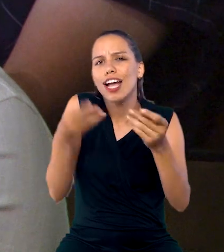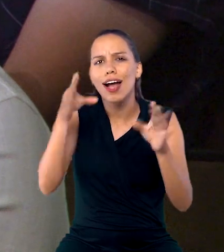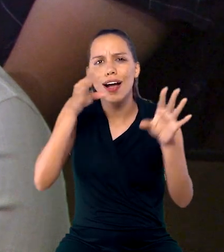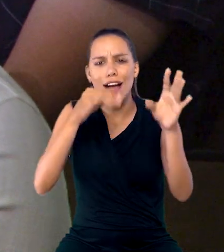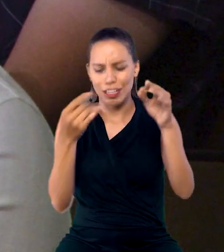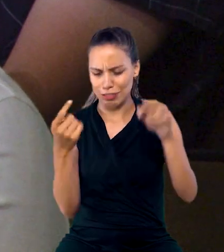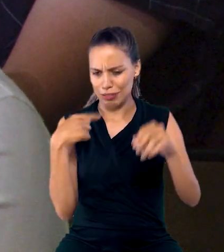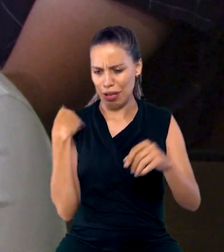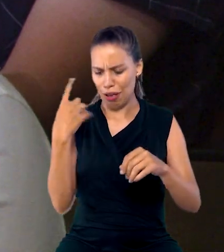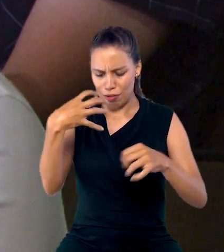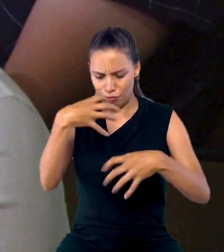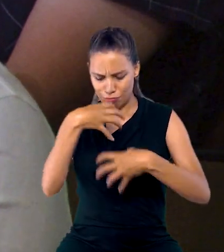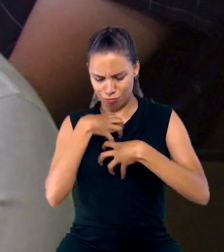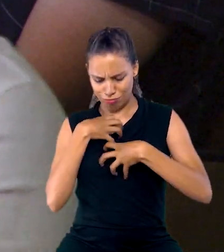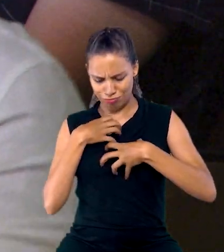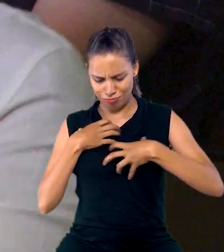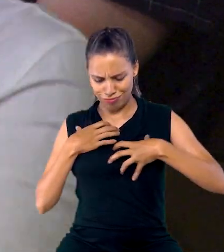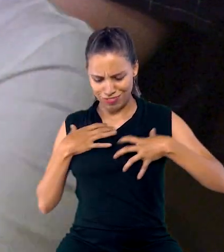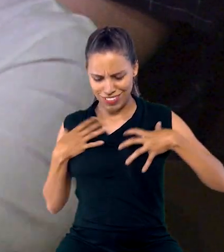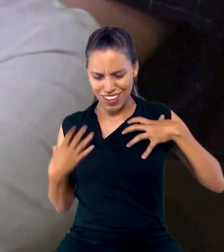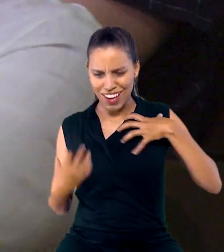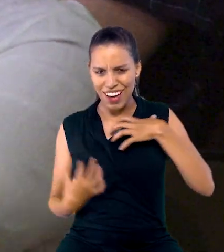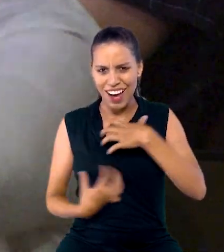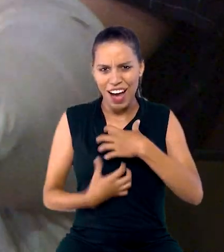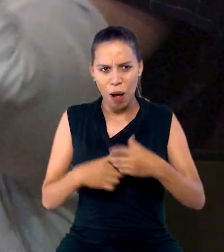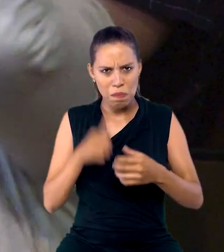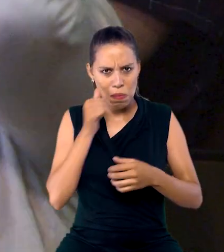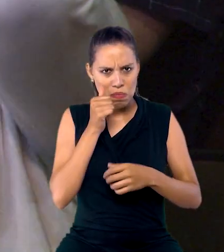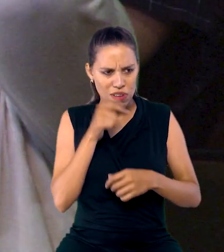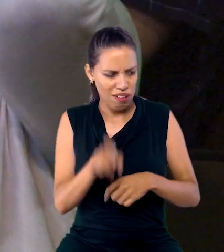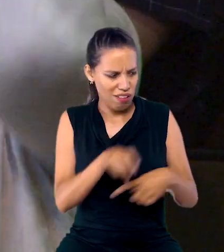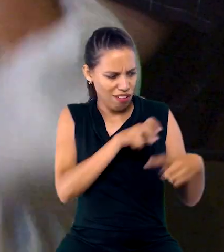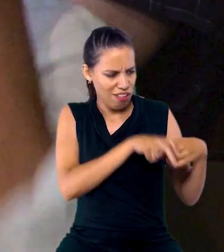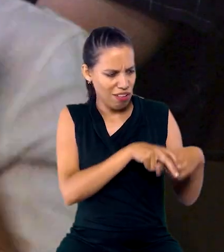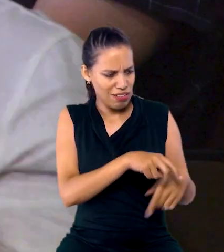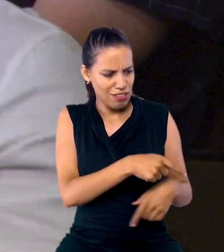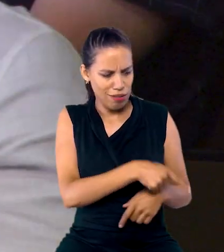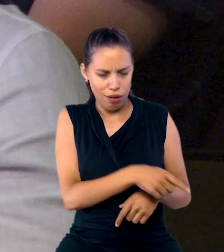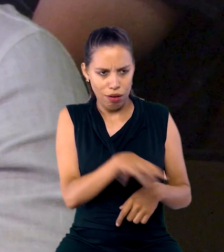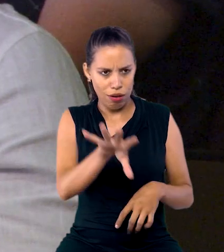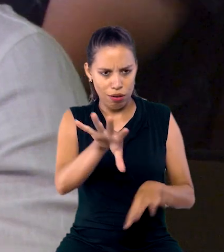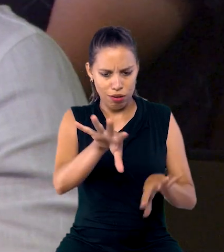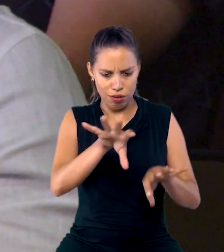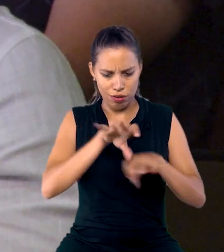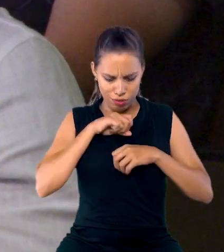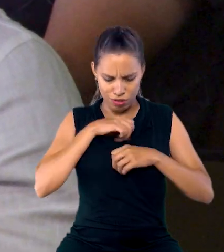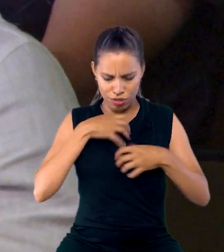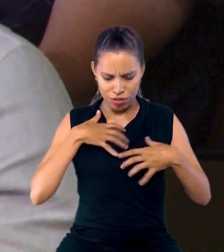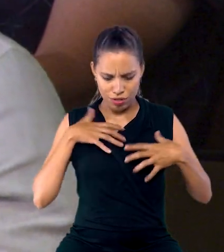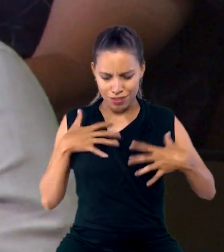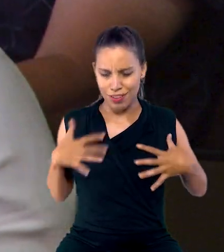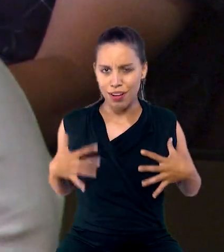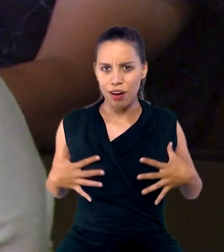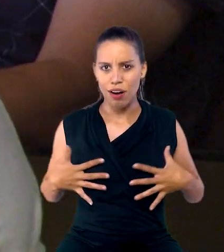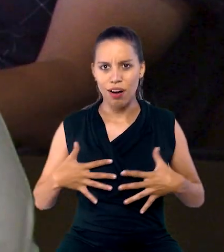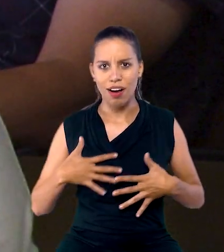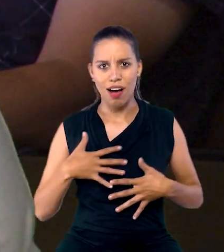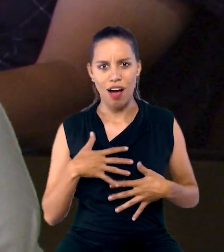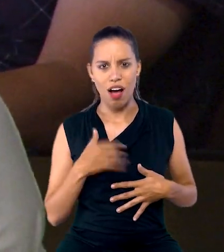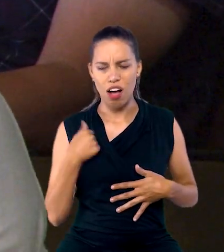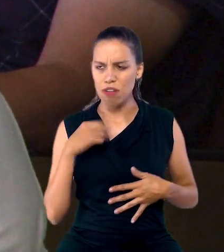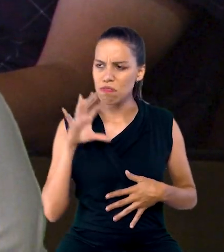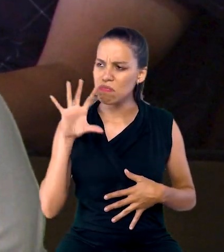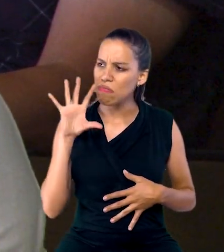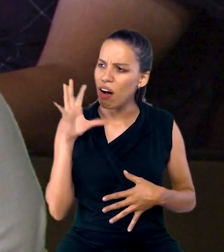de vocês, contamina a gente. Uma mulher ali falou que sentiu vibrar no corpo, né? Eu